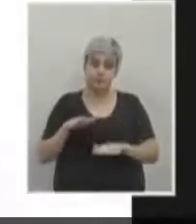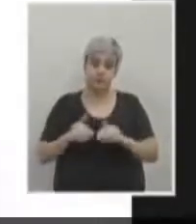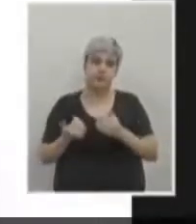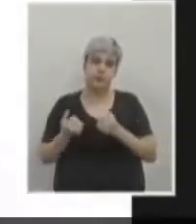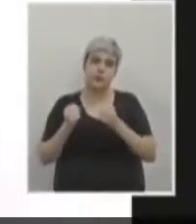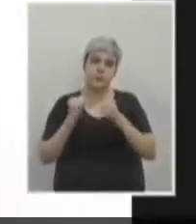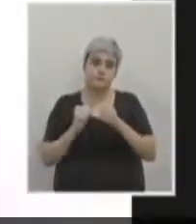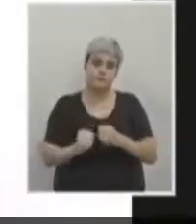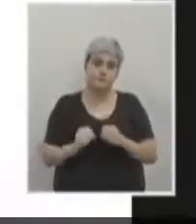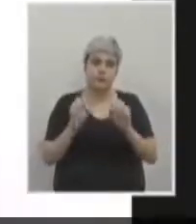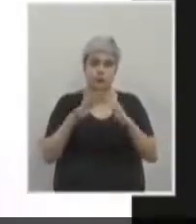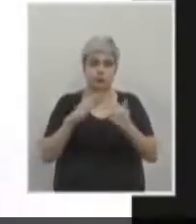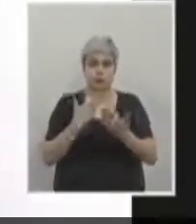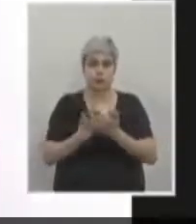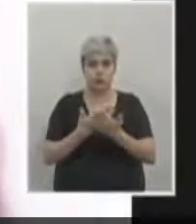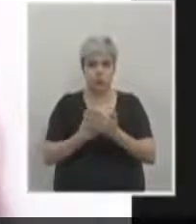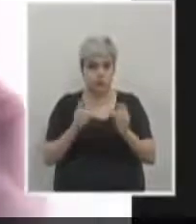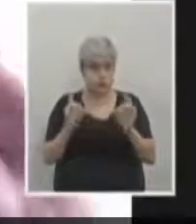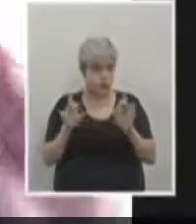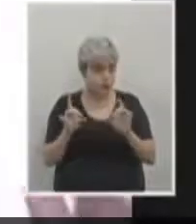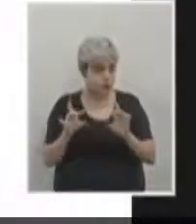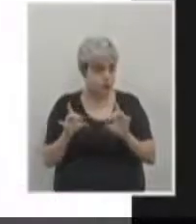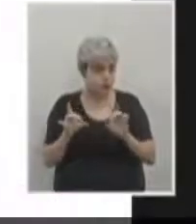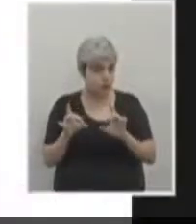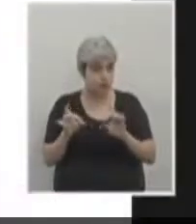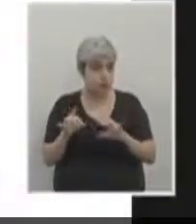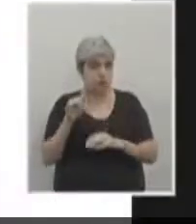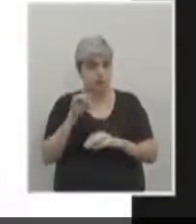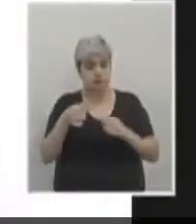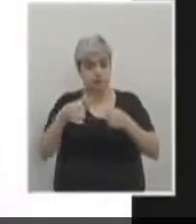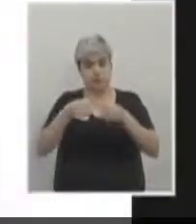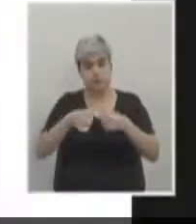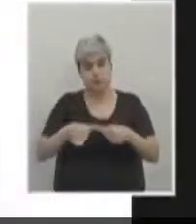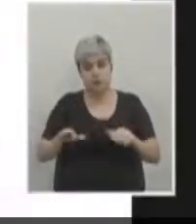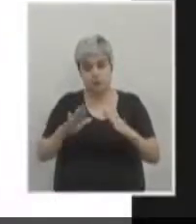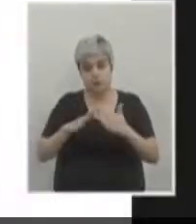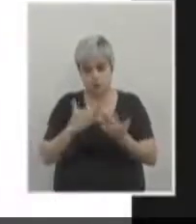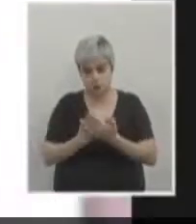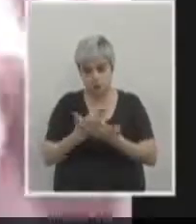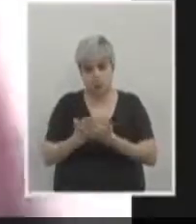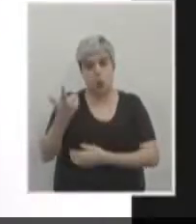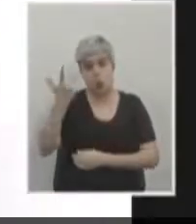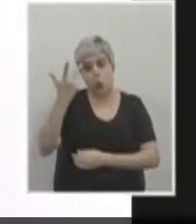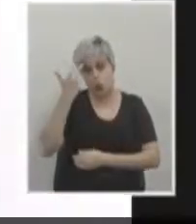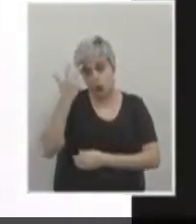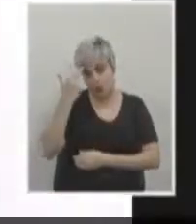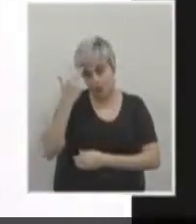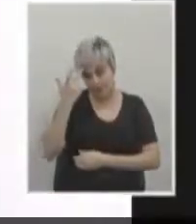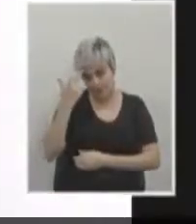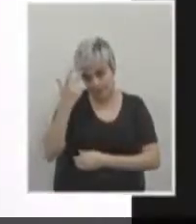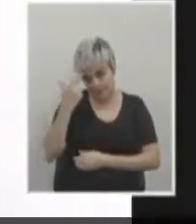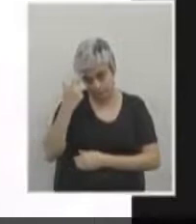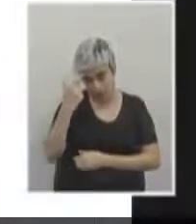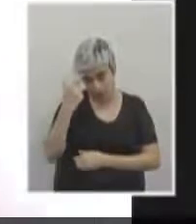escolas especiais, que foram lotados nas escolas de ensino regular, que atendam esses